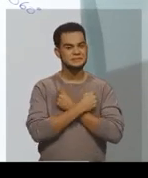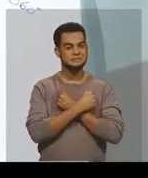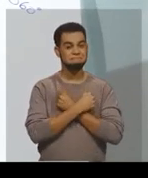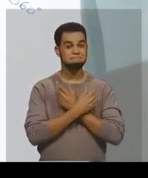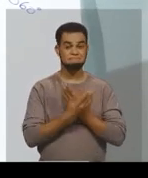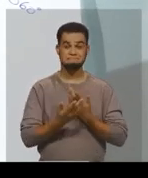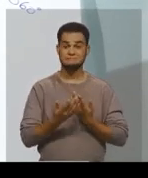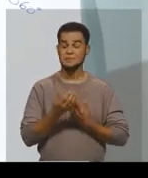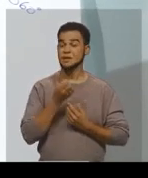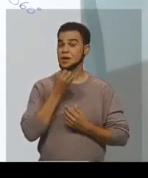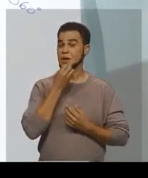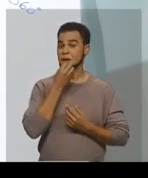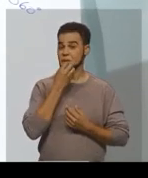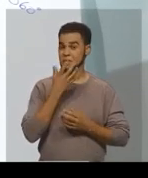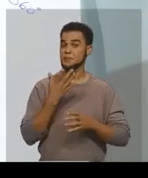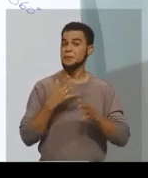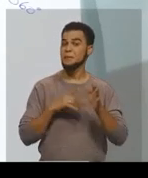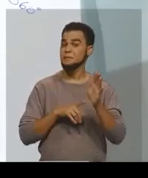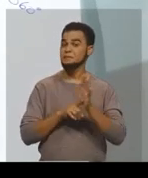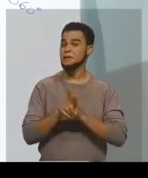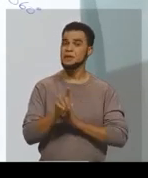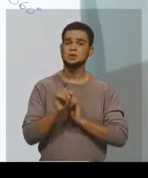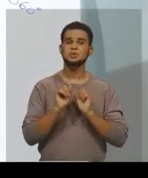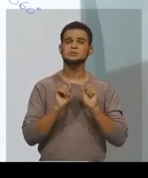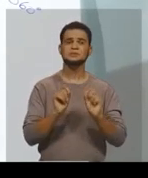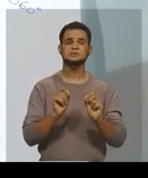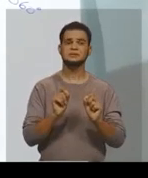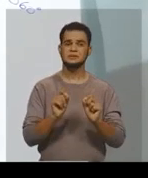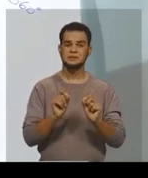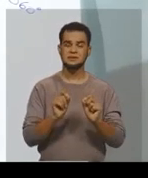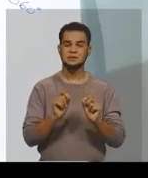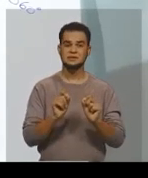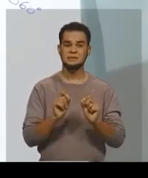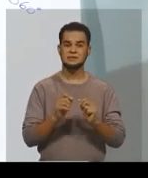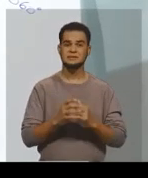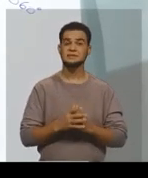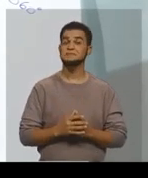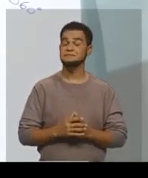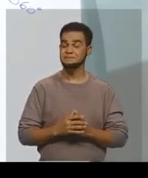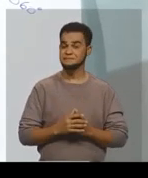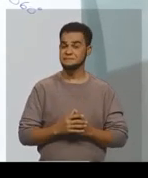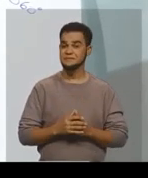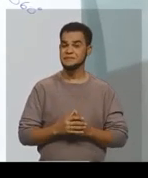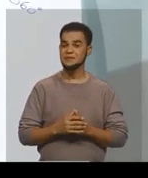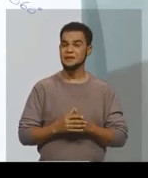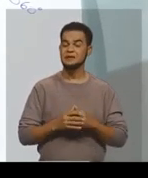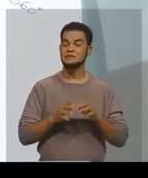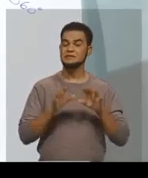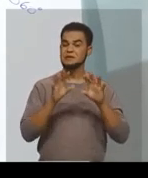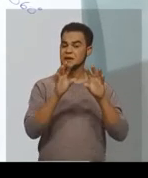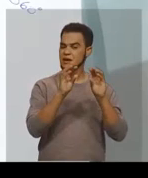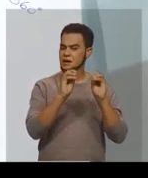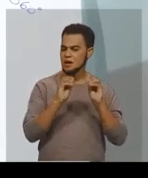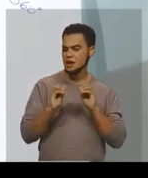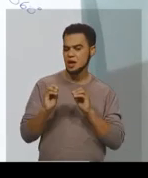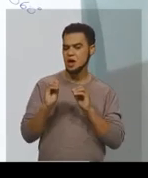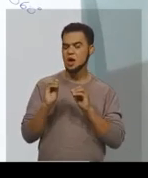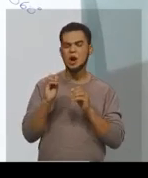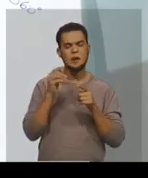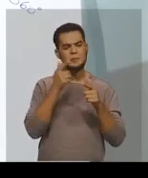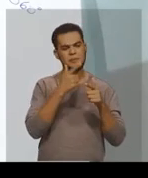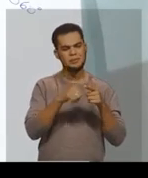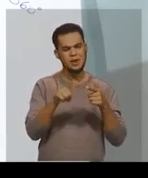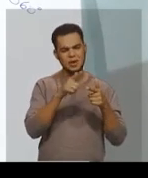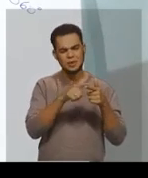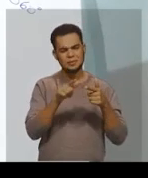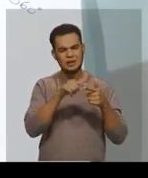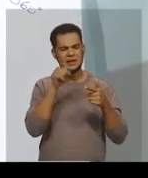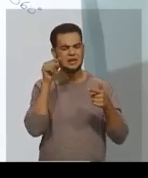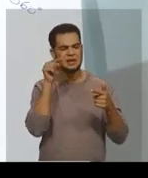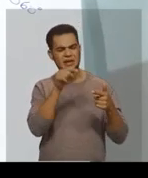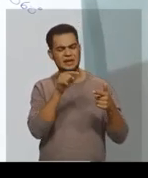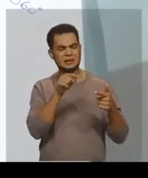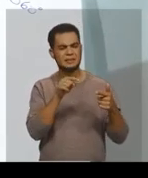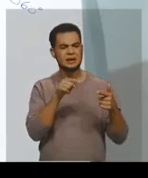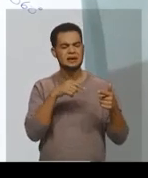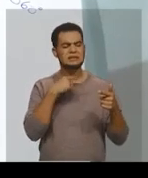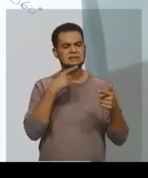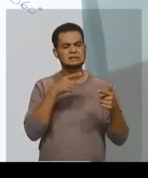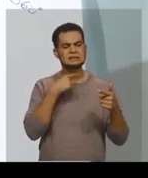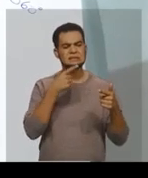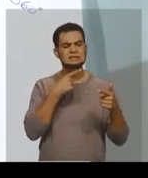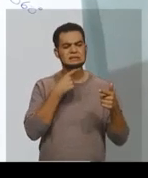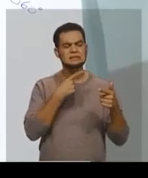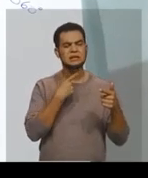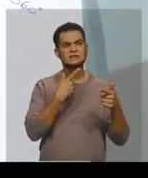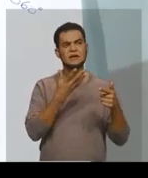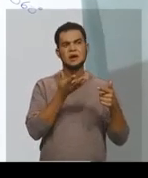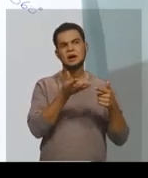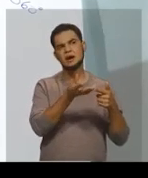Boas perguntas é o quê? É você pegar o problema e responder, trazer todas as perguntas no sentido